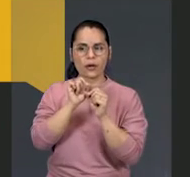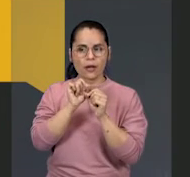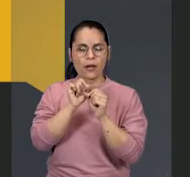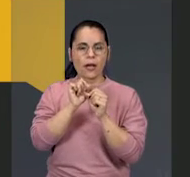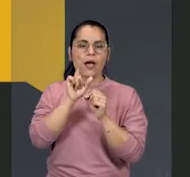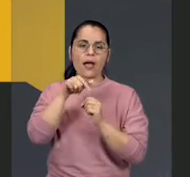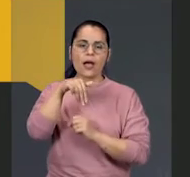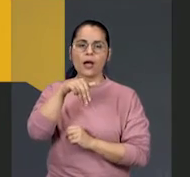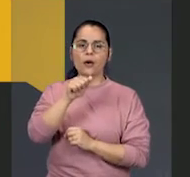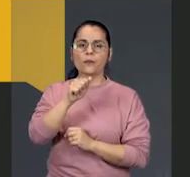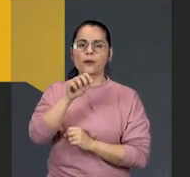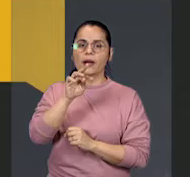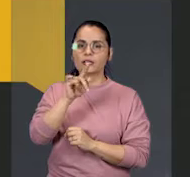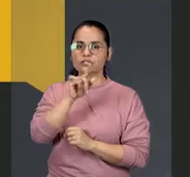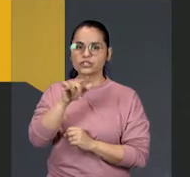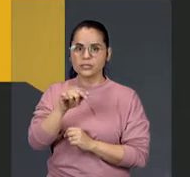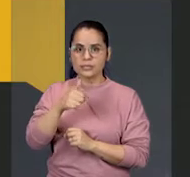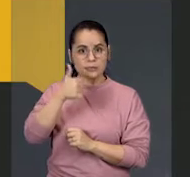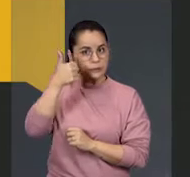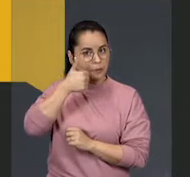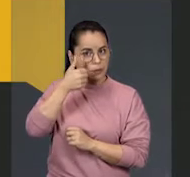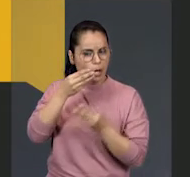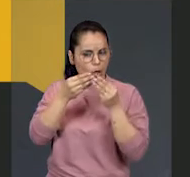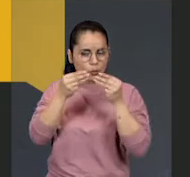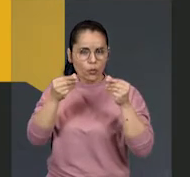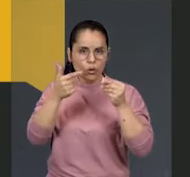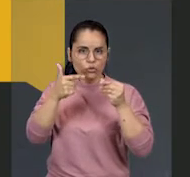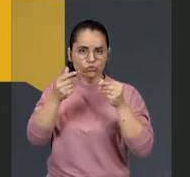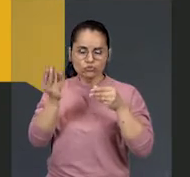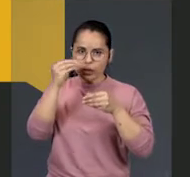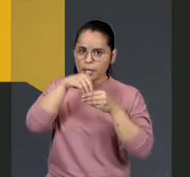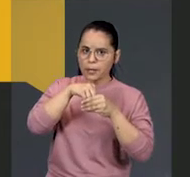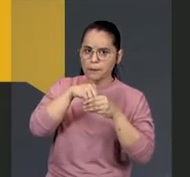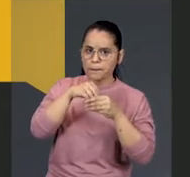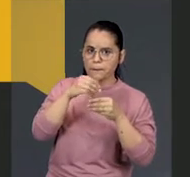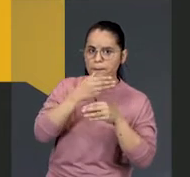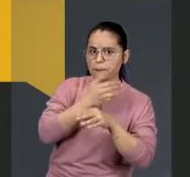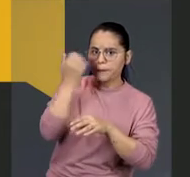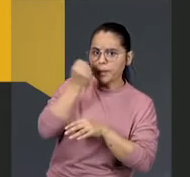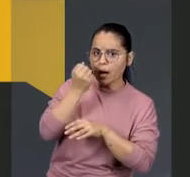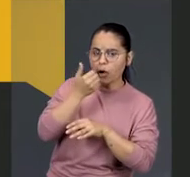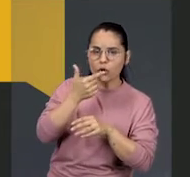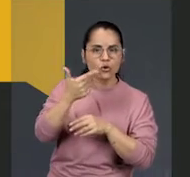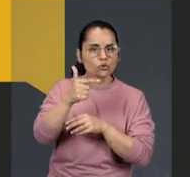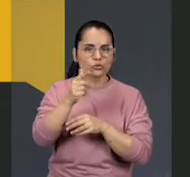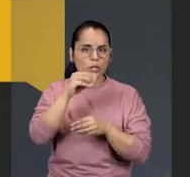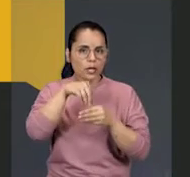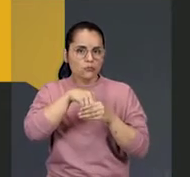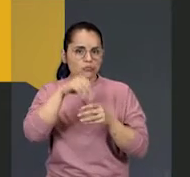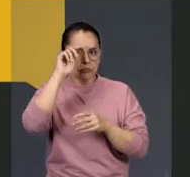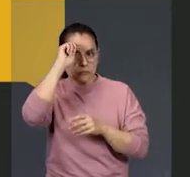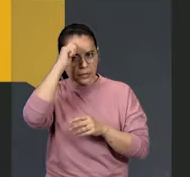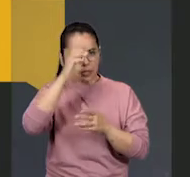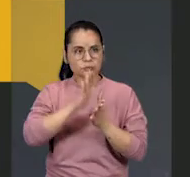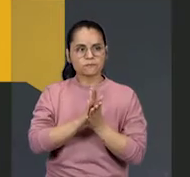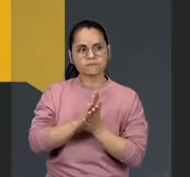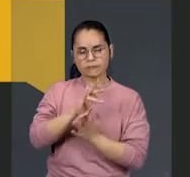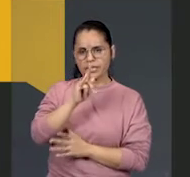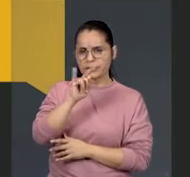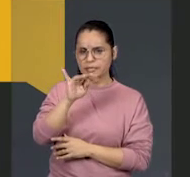os matizes primários puros sem adição de branco ou preto. Intensidade ou